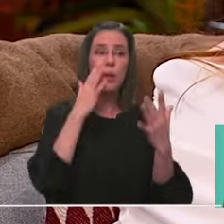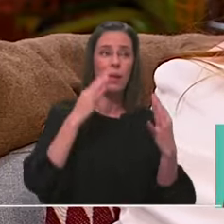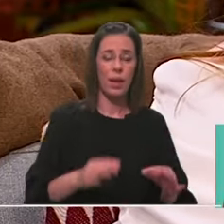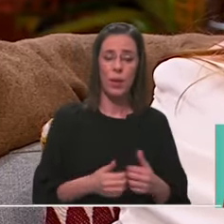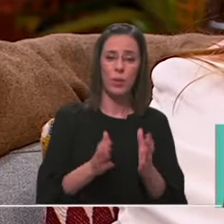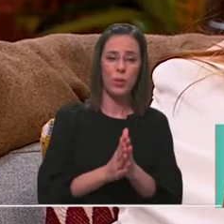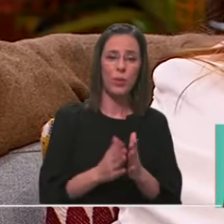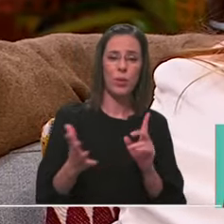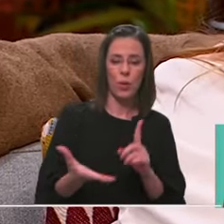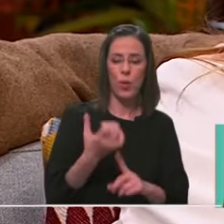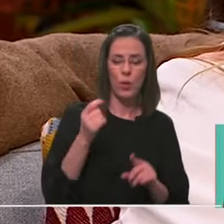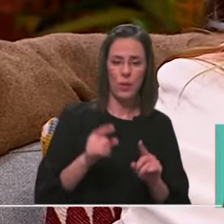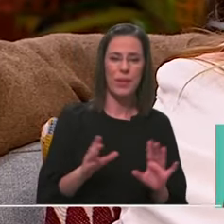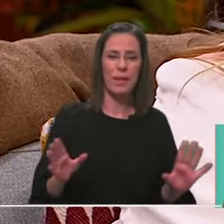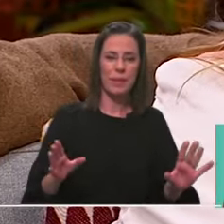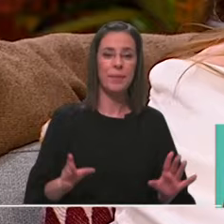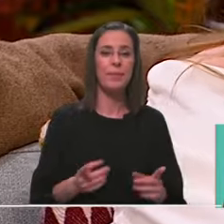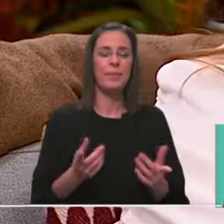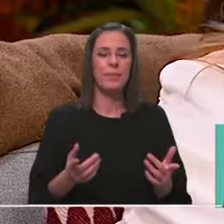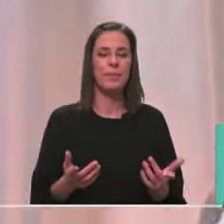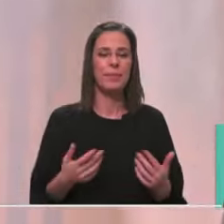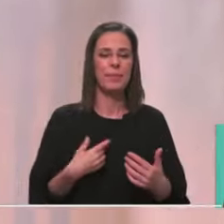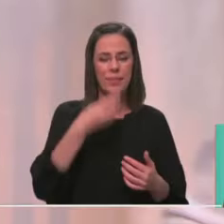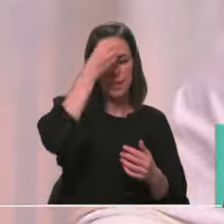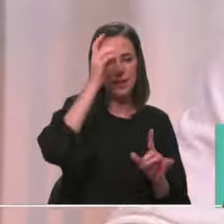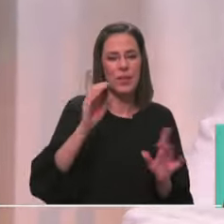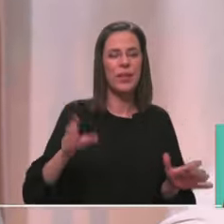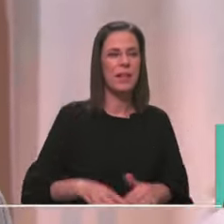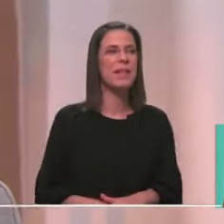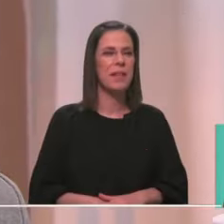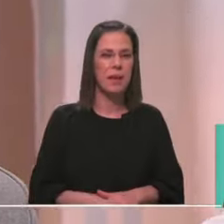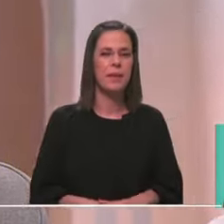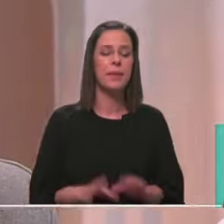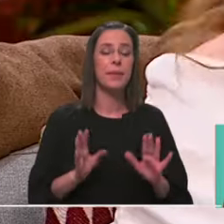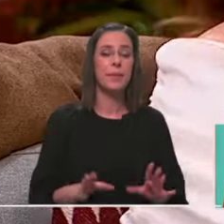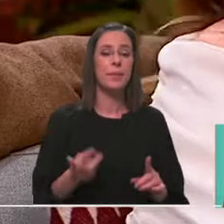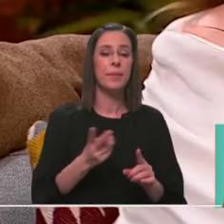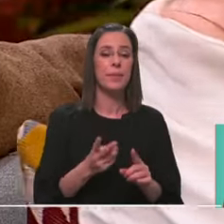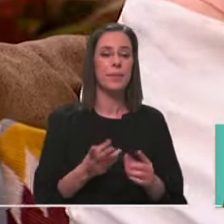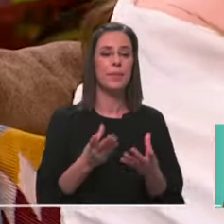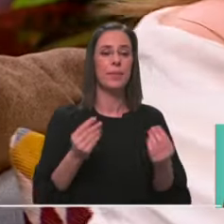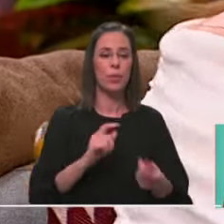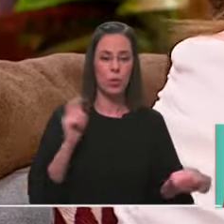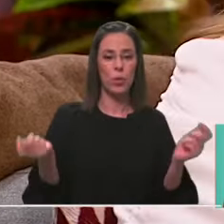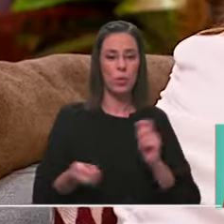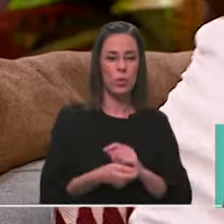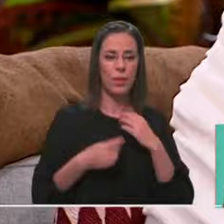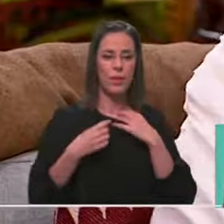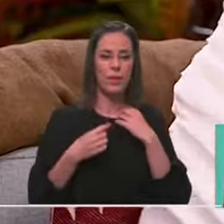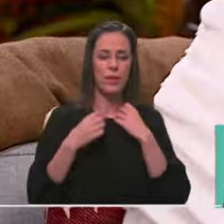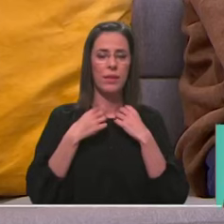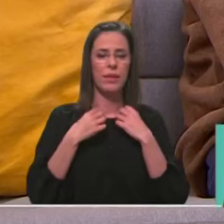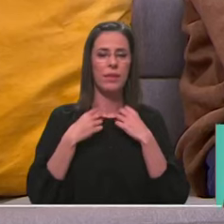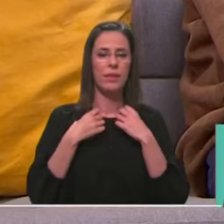tudo tudo se consegue não é quando as coisas são orgânicas vou esquecer dessa parte Ah claro agora foram aqui muitas mudanças sobretudo na tua vida